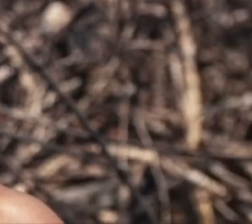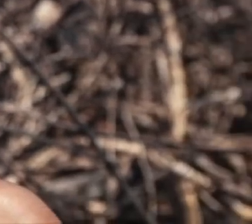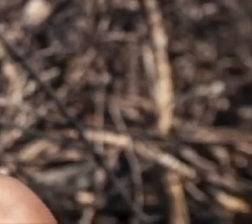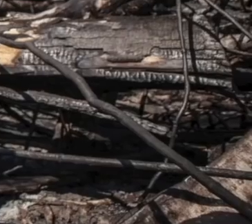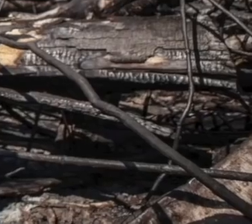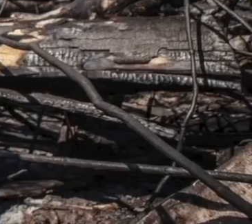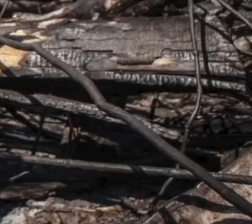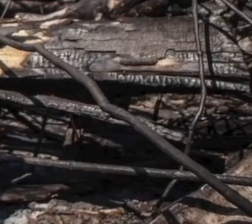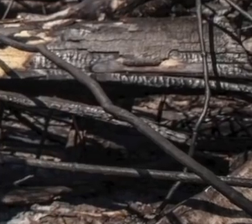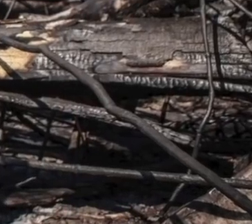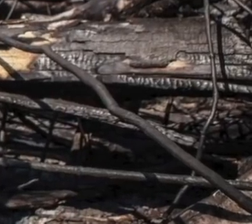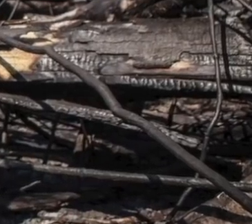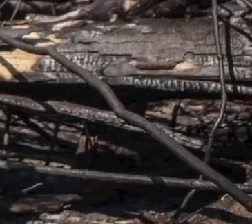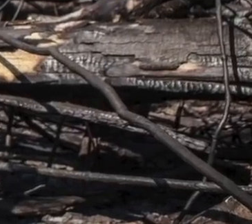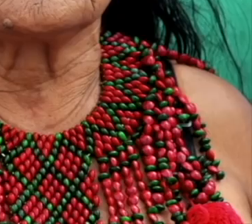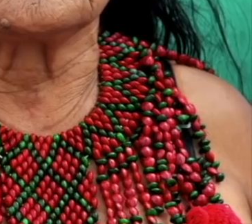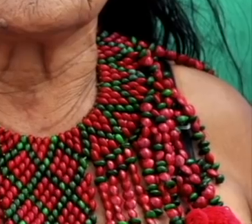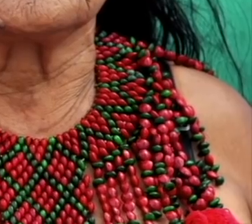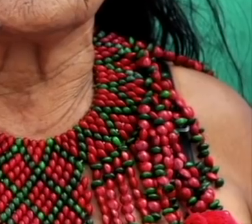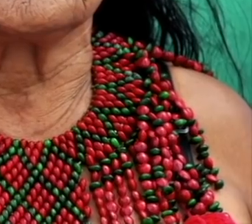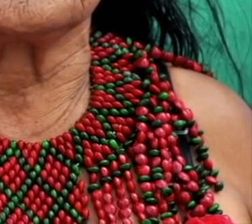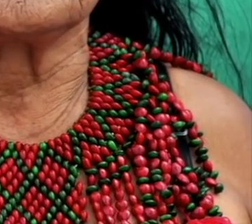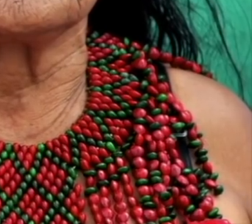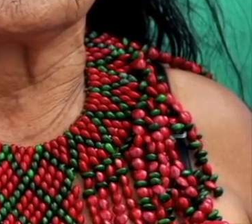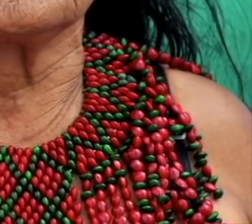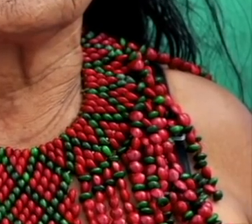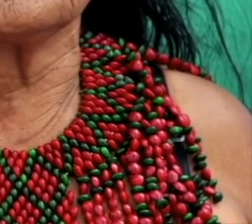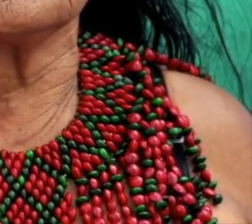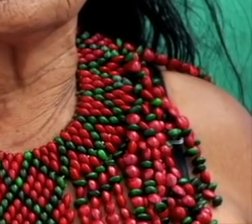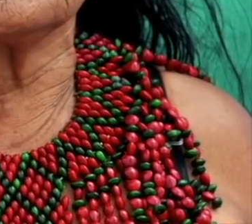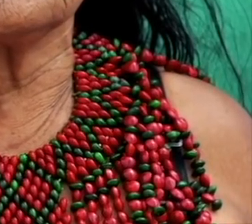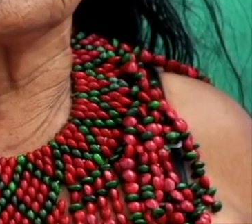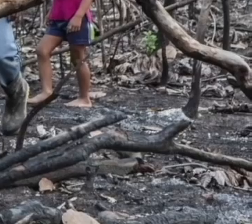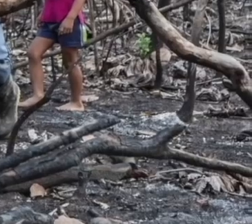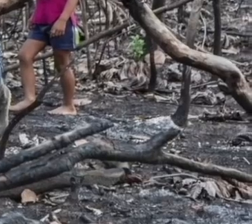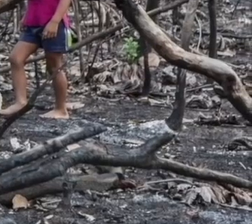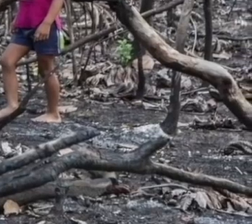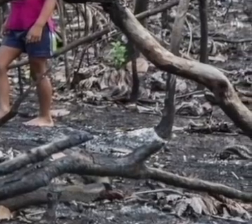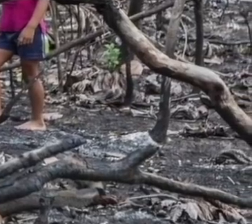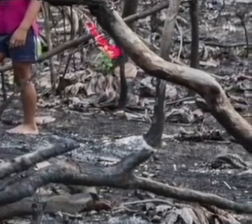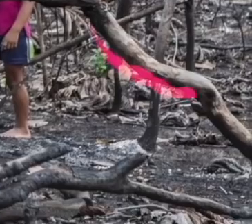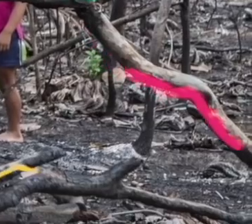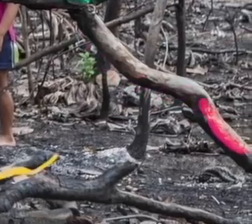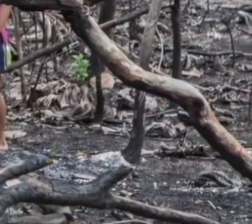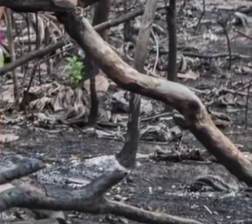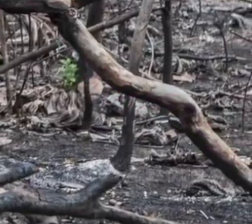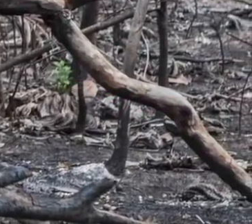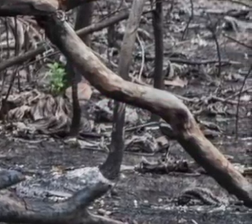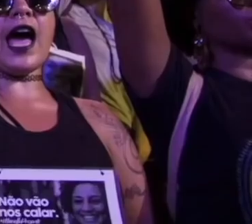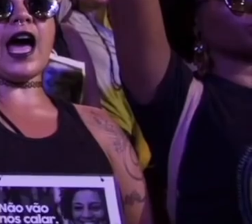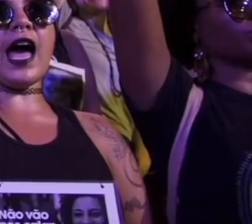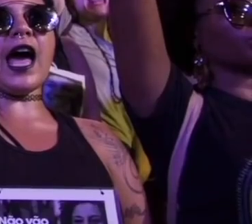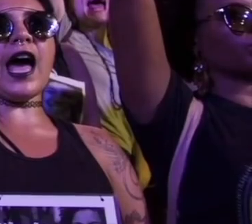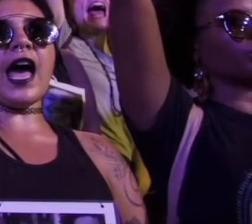Brasil, chegou a vez de ouvir